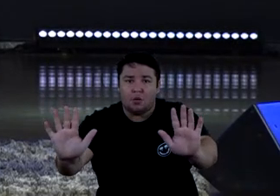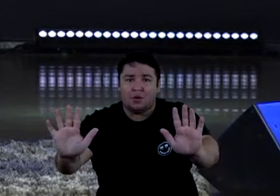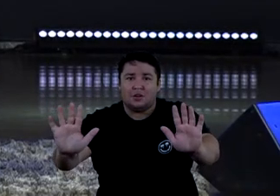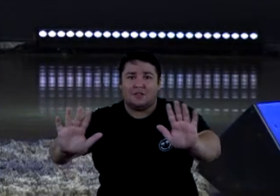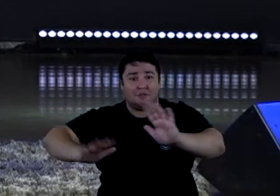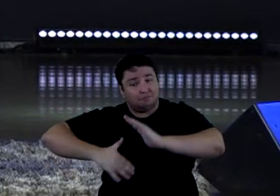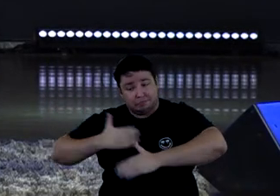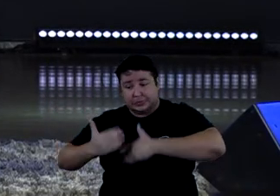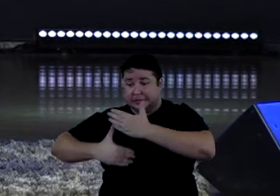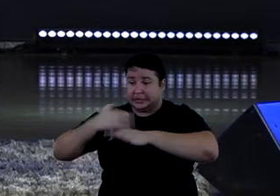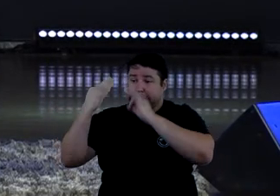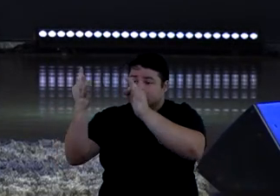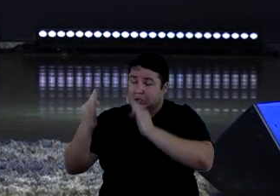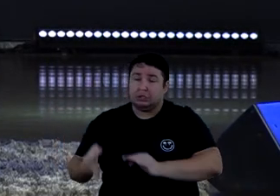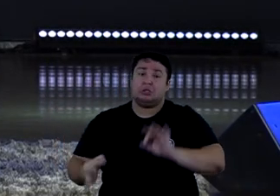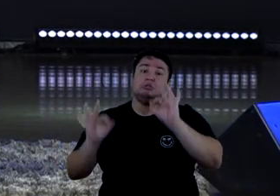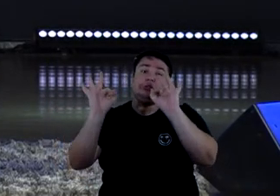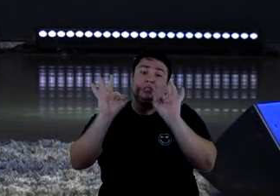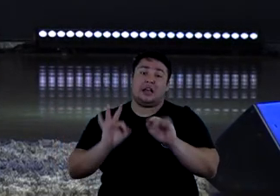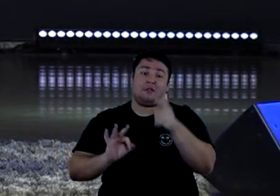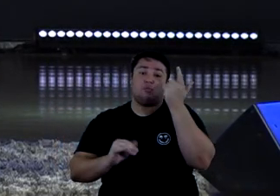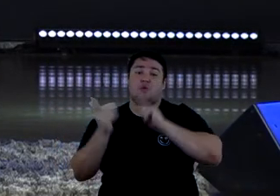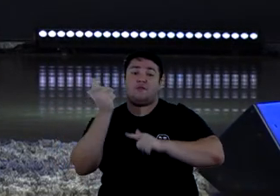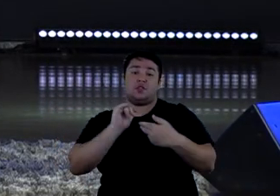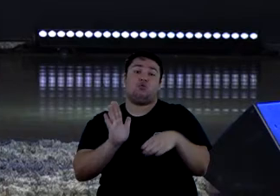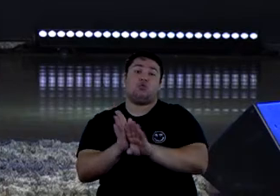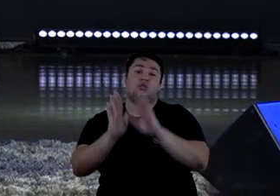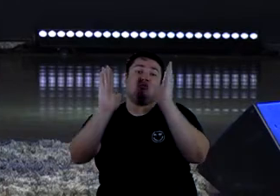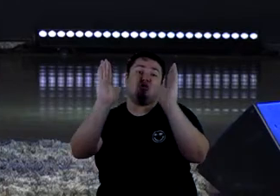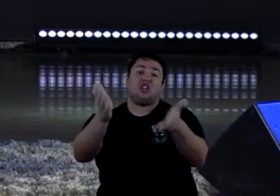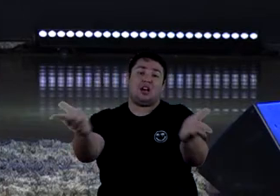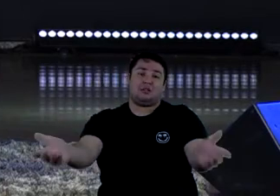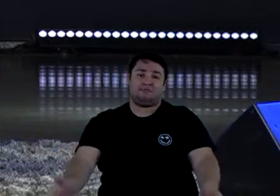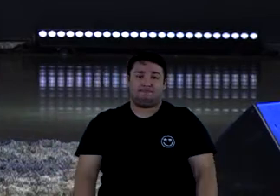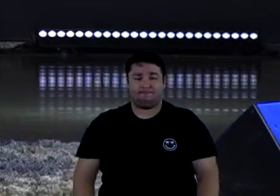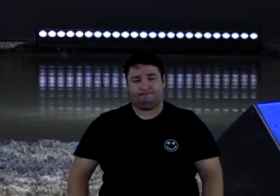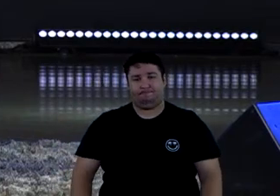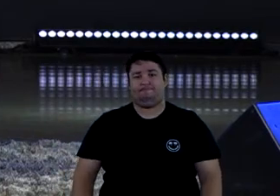Prossiga de maneira coerente, alguma coisa você alcançou.